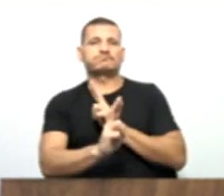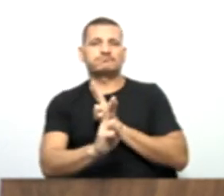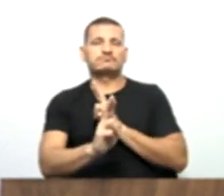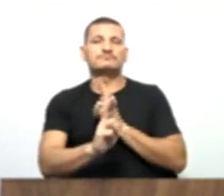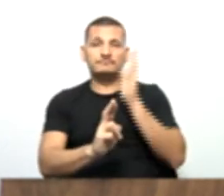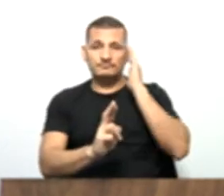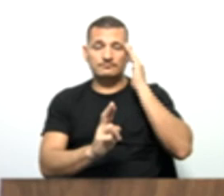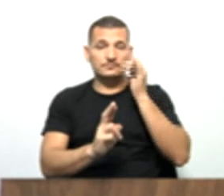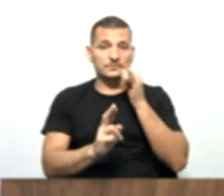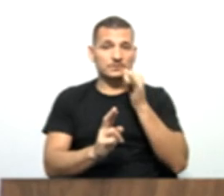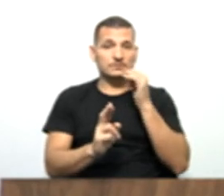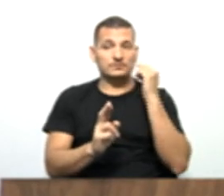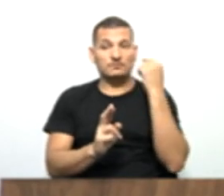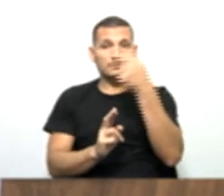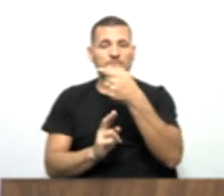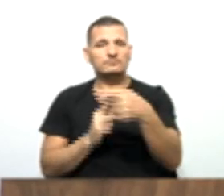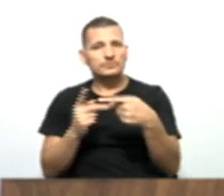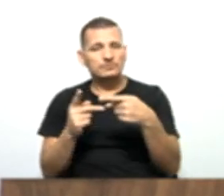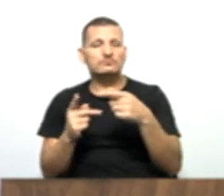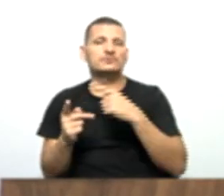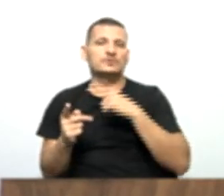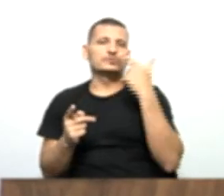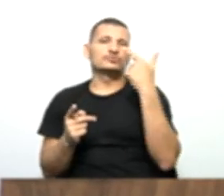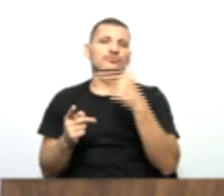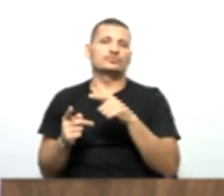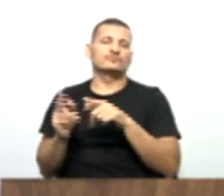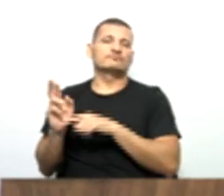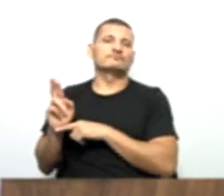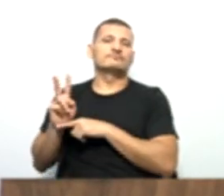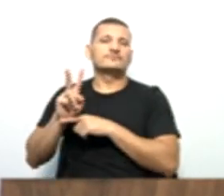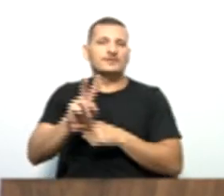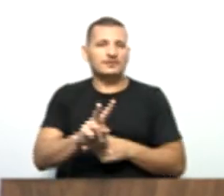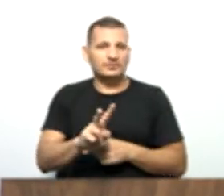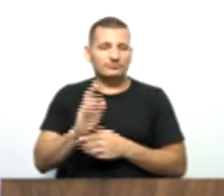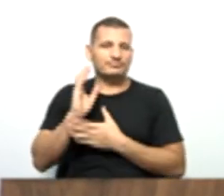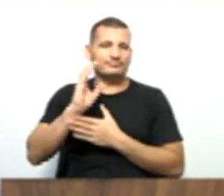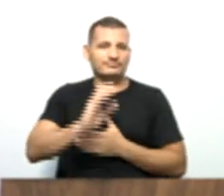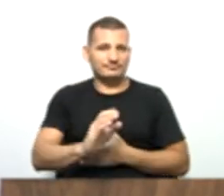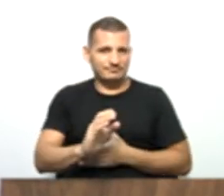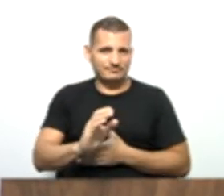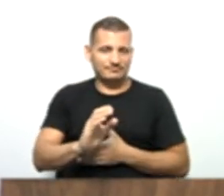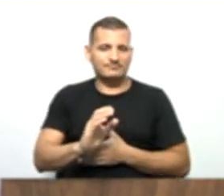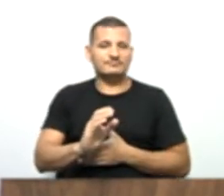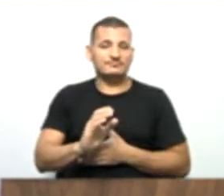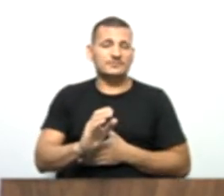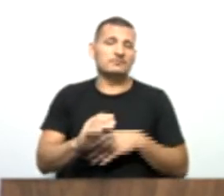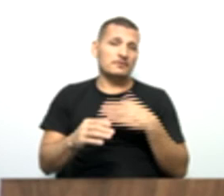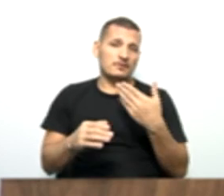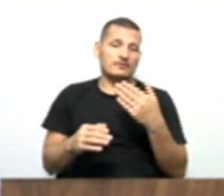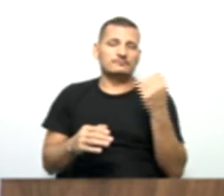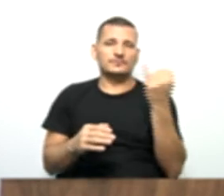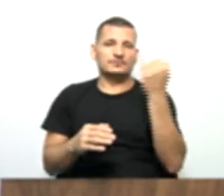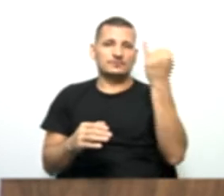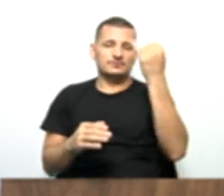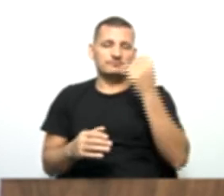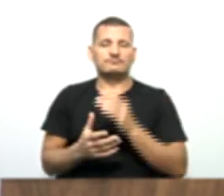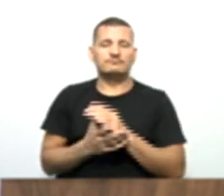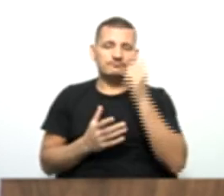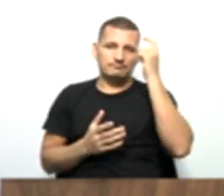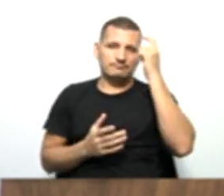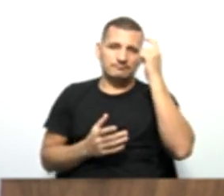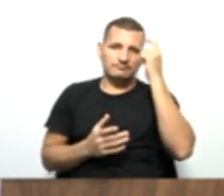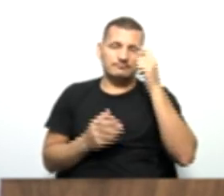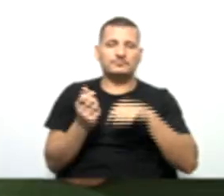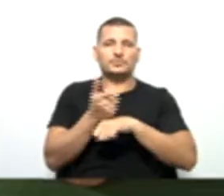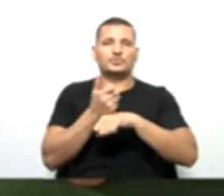projeto você também tenha esse patrocínio, esse financiamento, né? Então, é uma das premissas importantes, não é isso, professor Saulo? Com